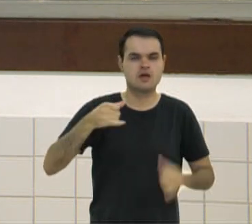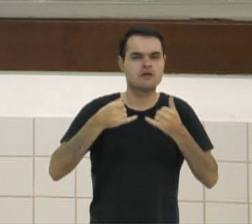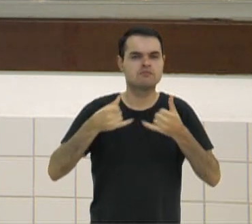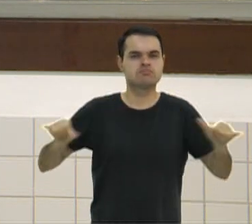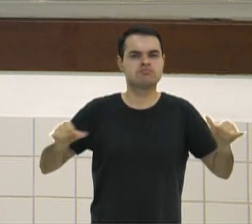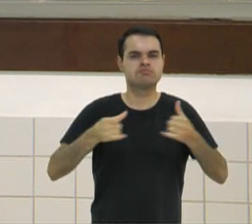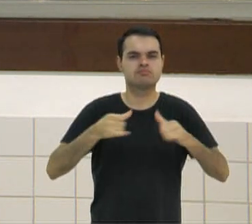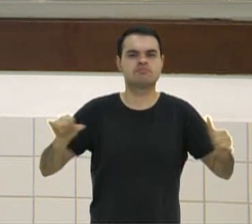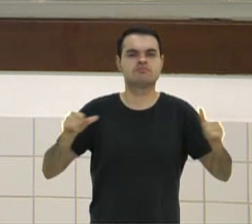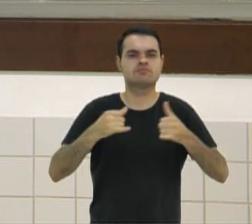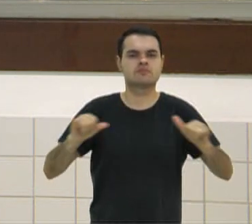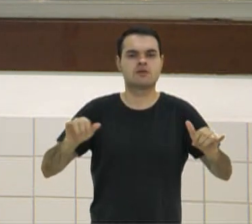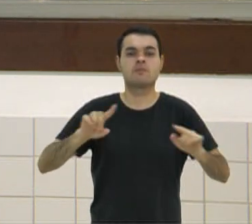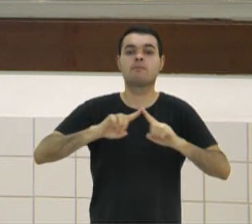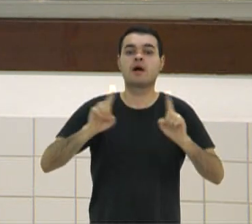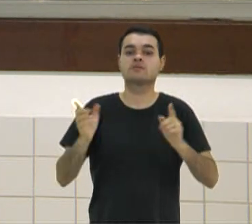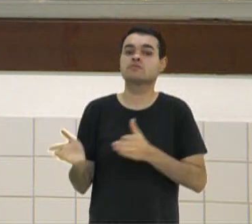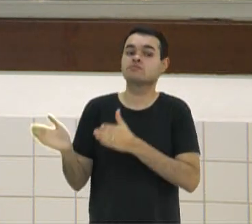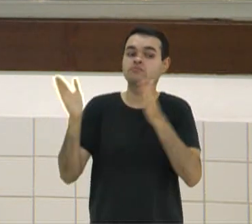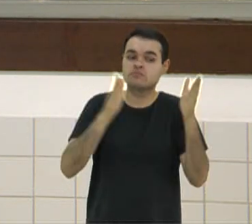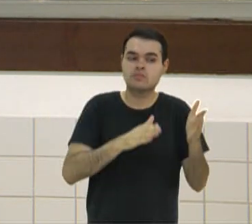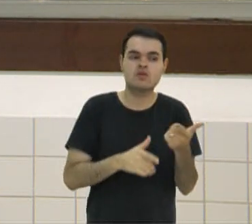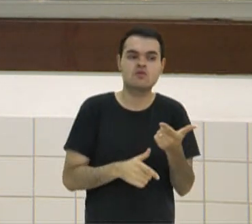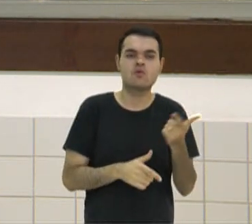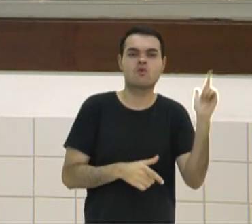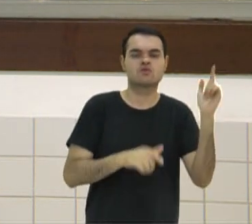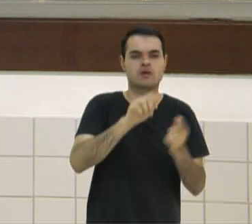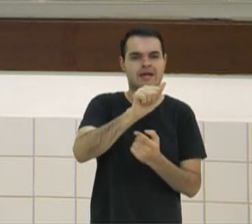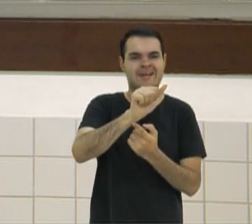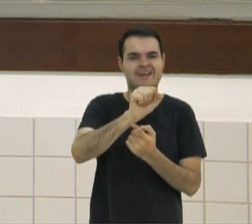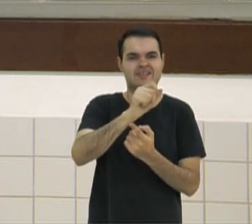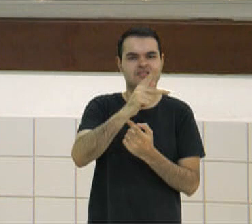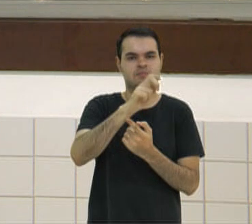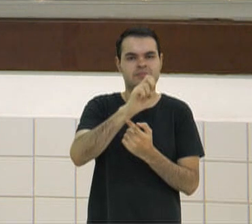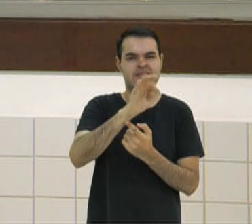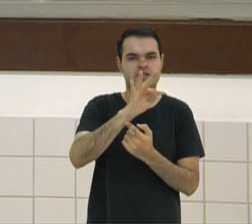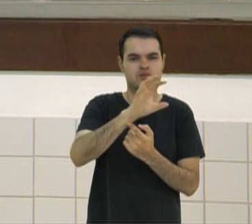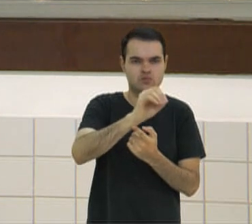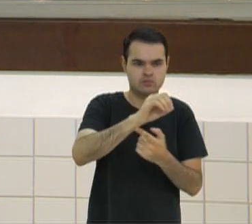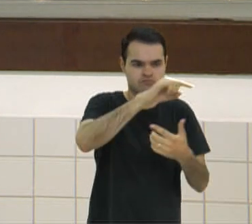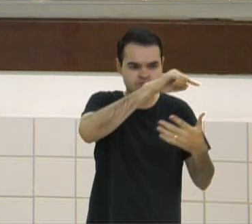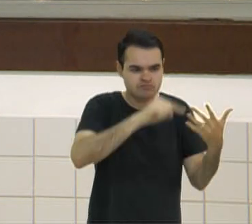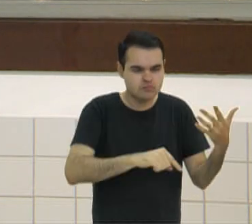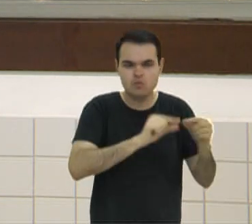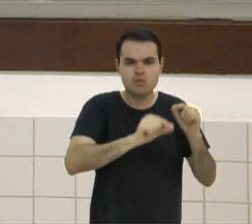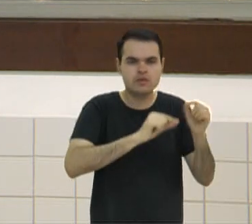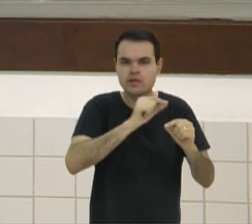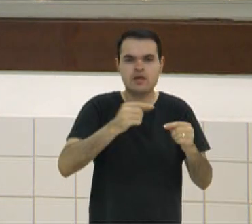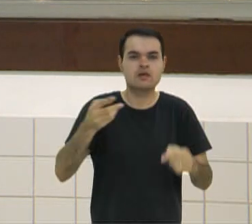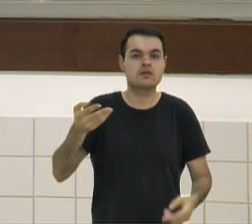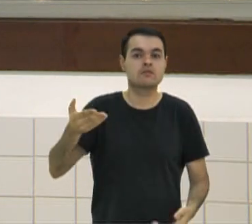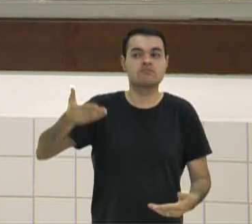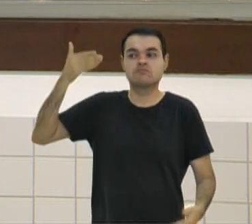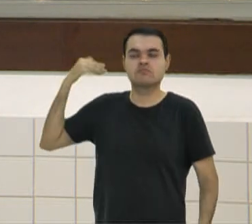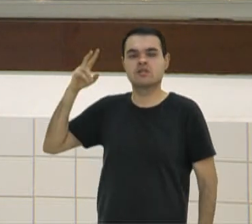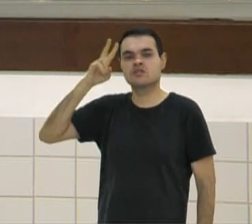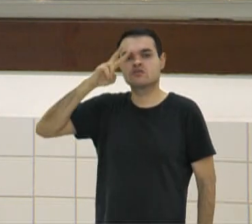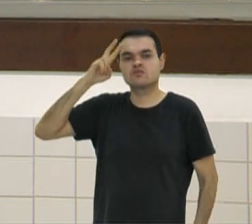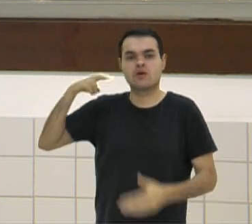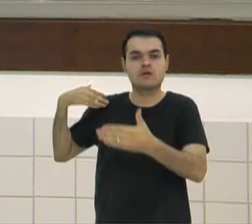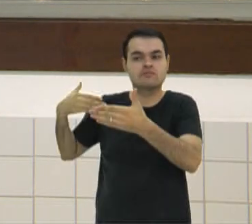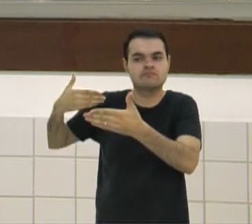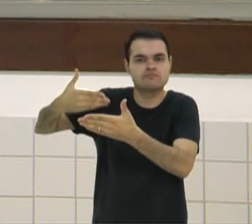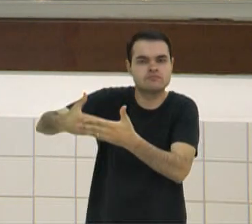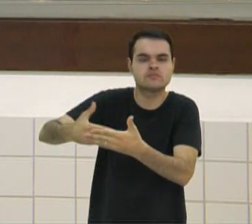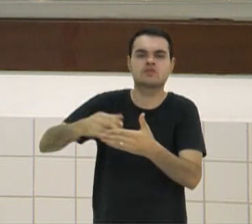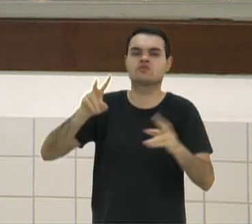maneira, utilizando outros aspectos aí, principalmente aqui nessa aula nós vamos falar sobre o aspecto histórico da energia, ok? Então, vamos